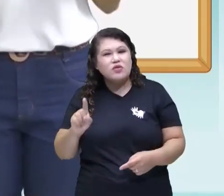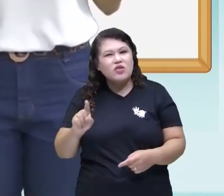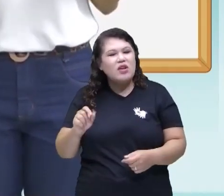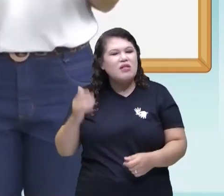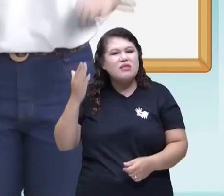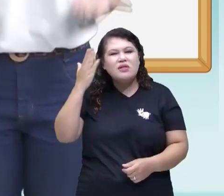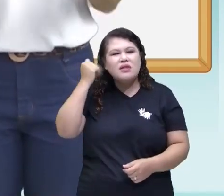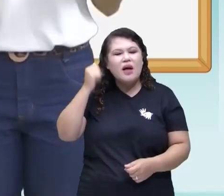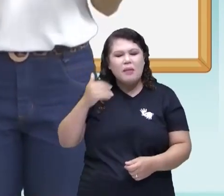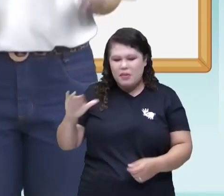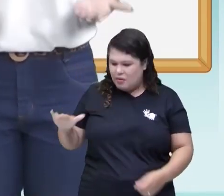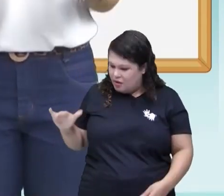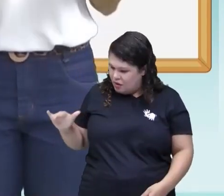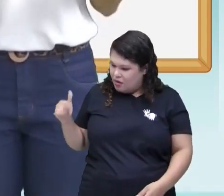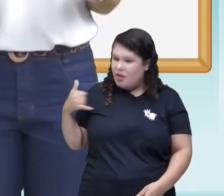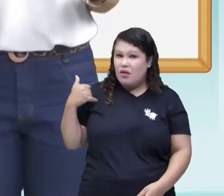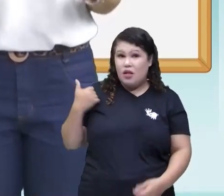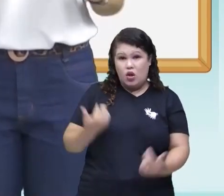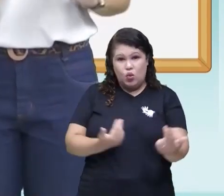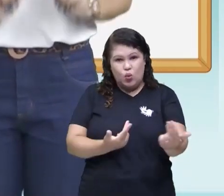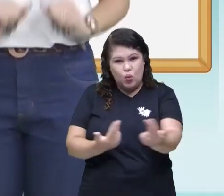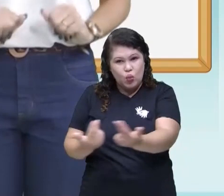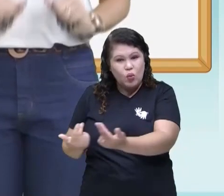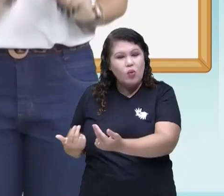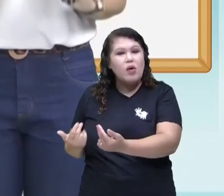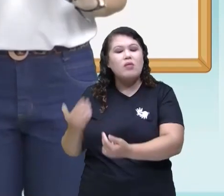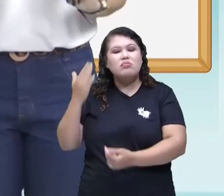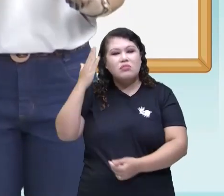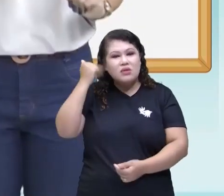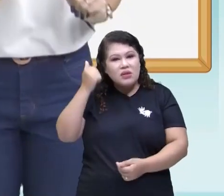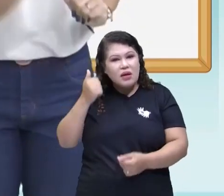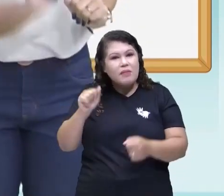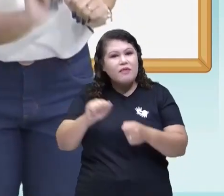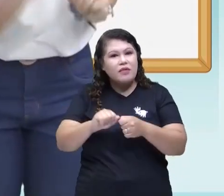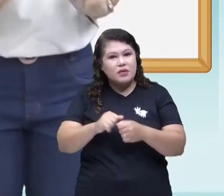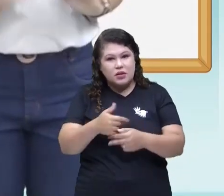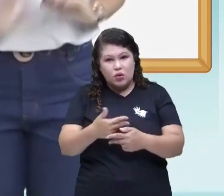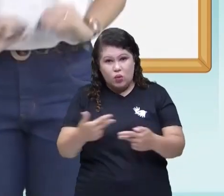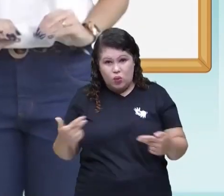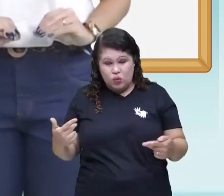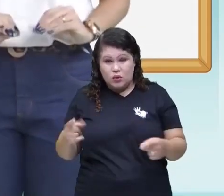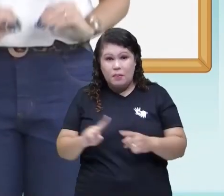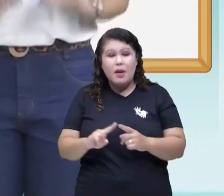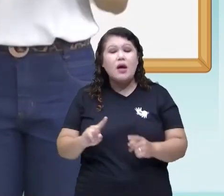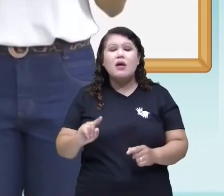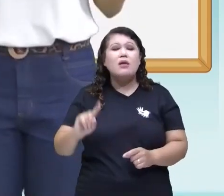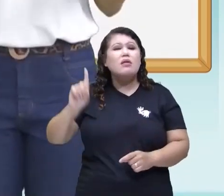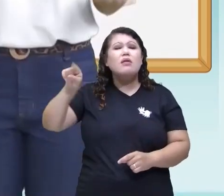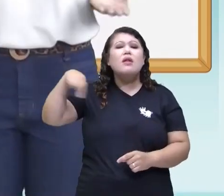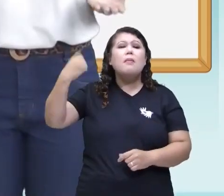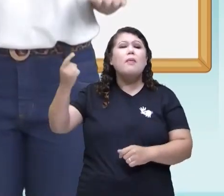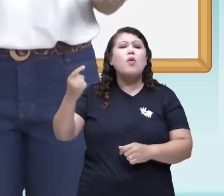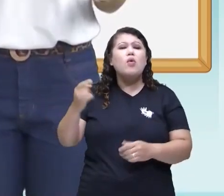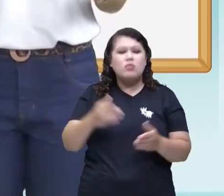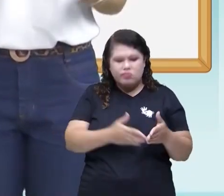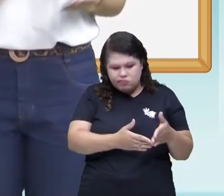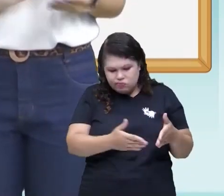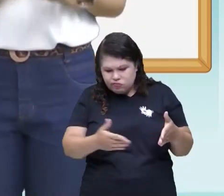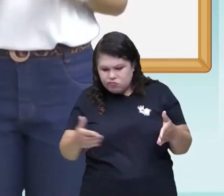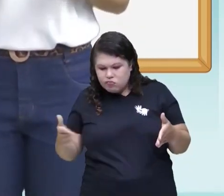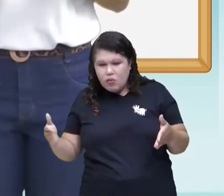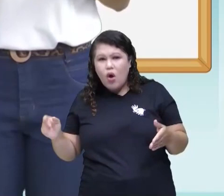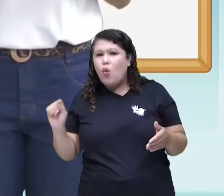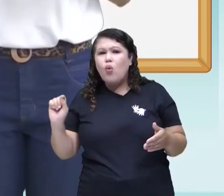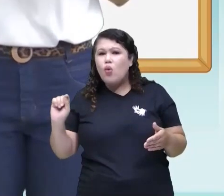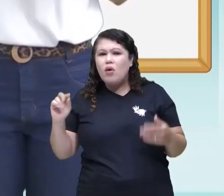fazer muitas coisas sozinhos. Mas depois que vocês estiverem adultos, depois